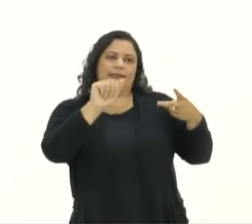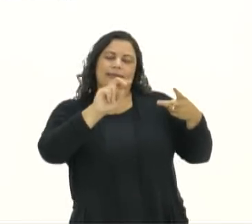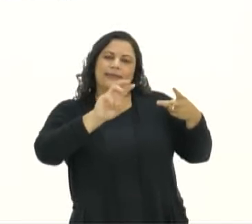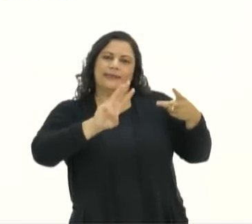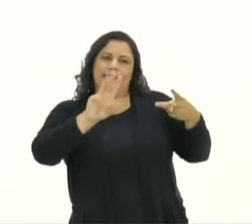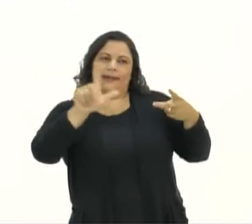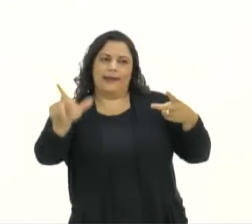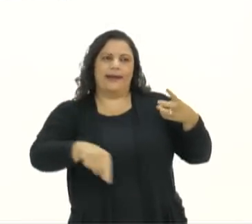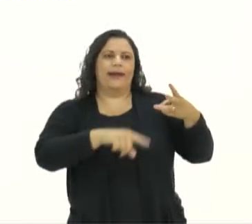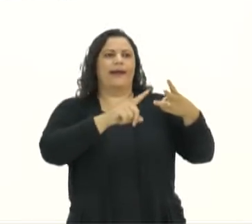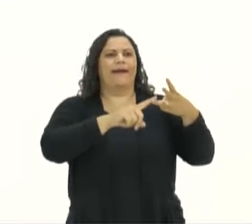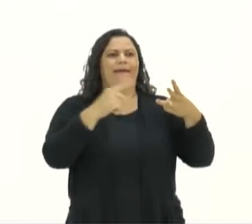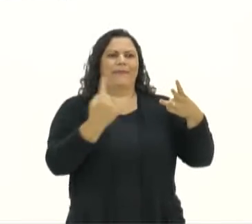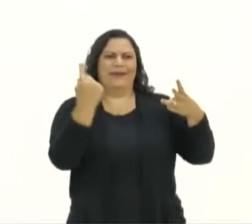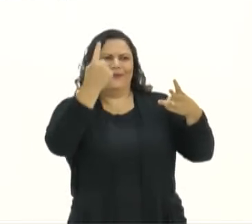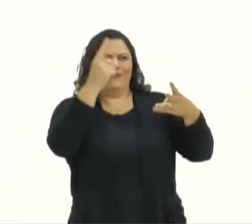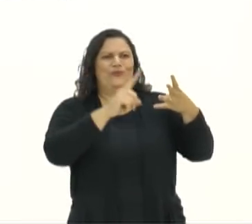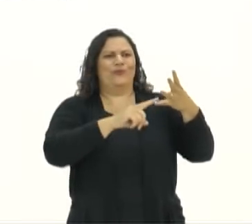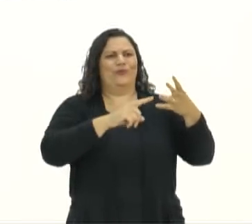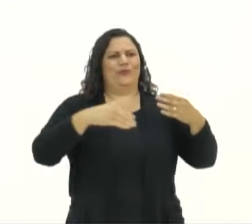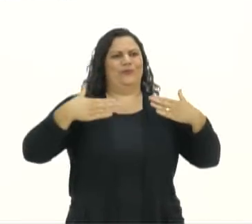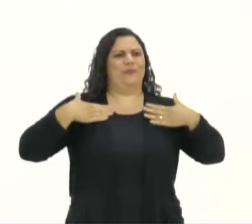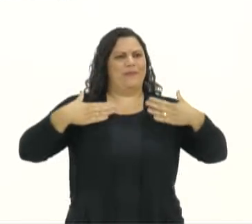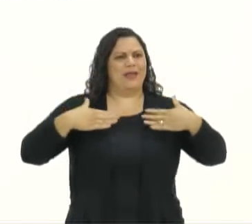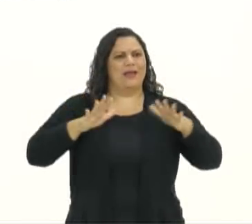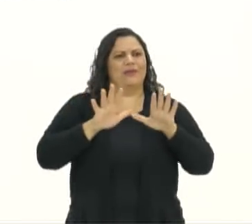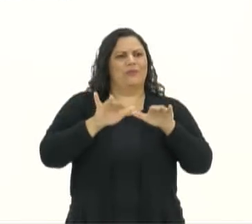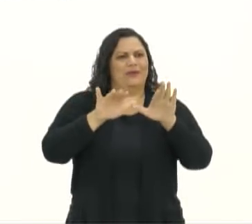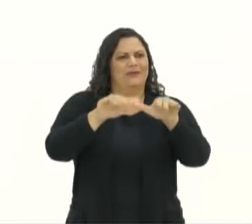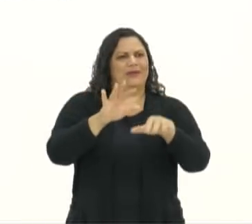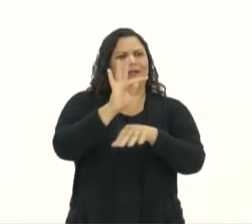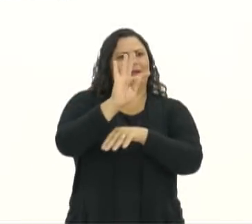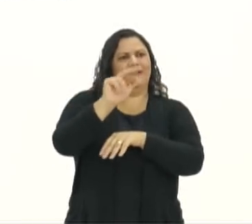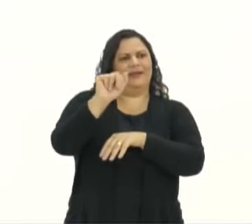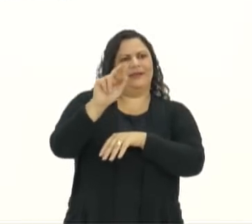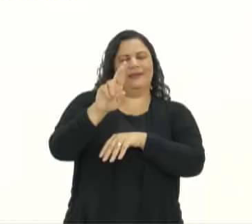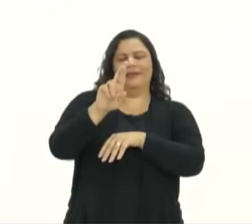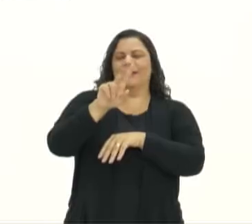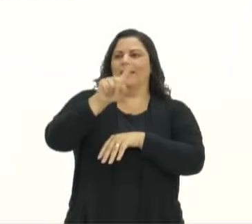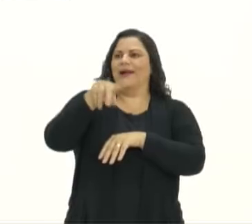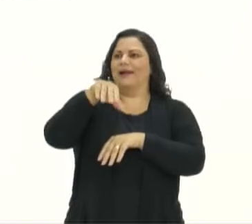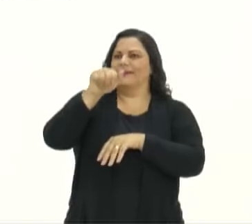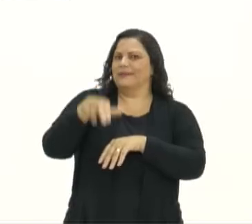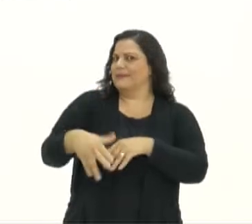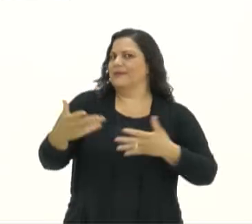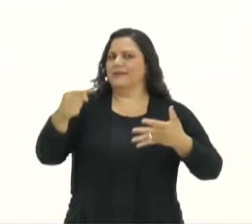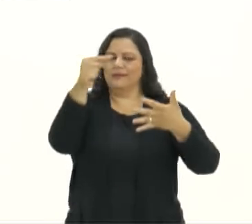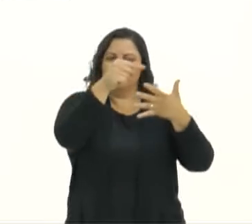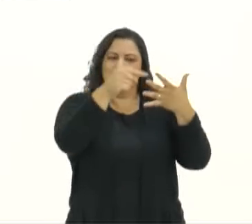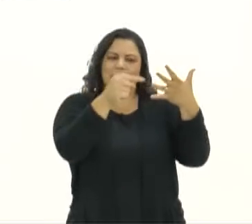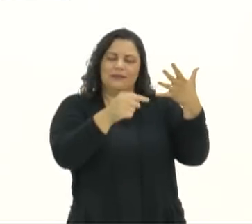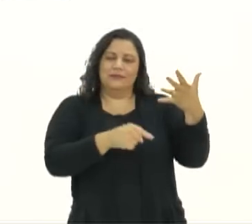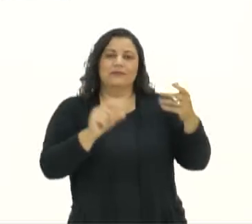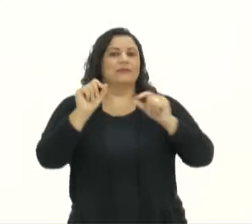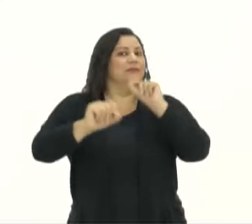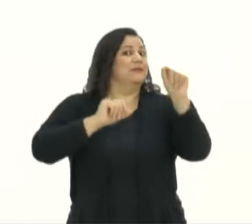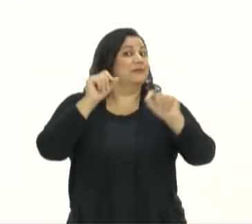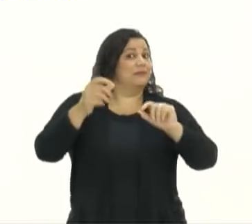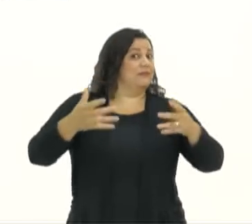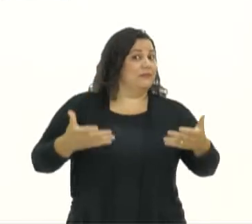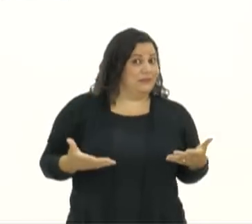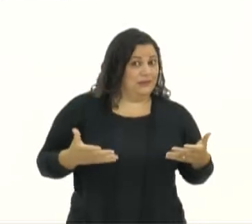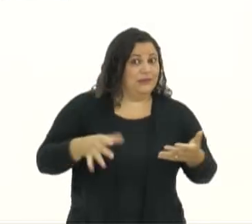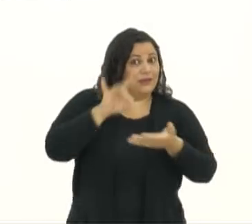parafuso, peito, borboleta e tarzan. Qual desses estilos são os